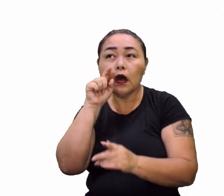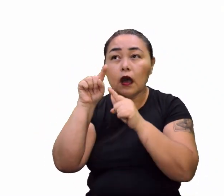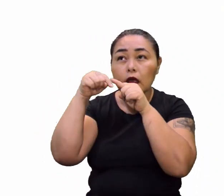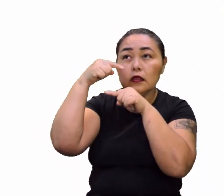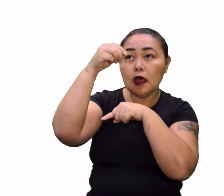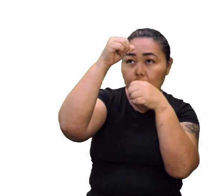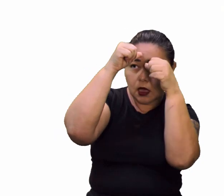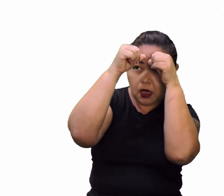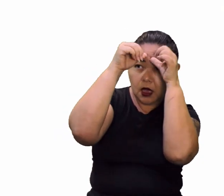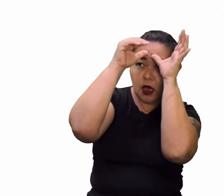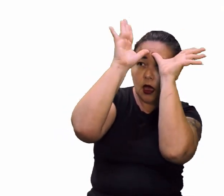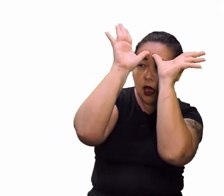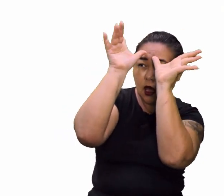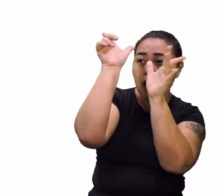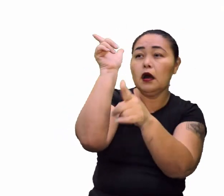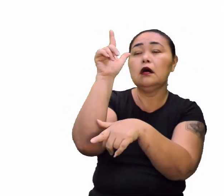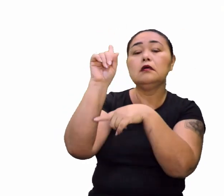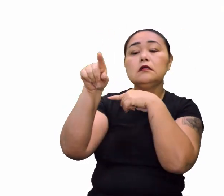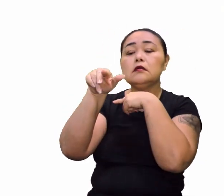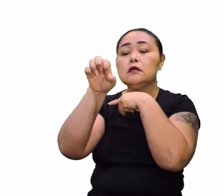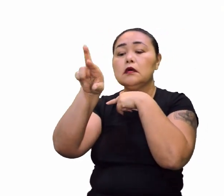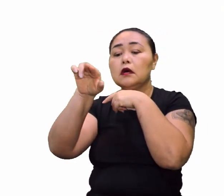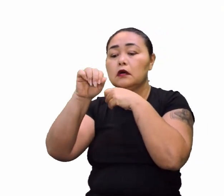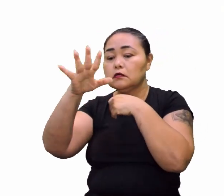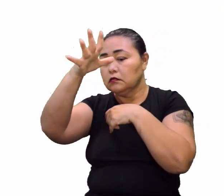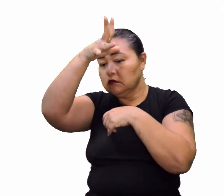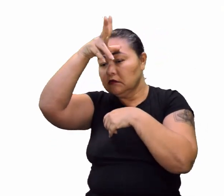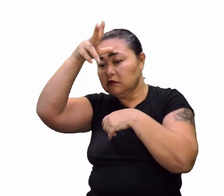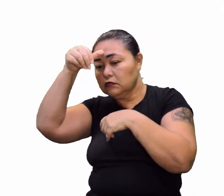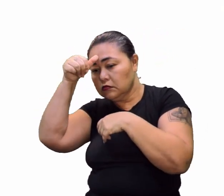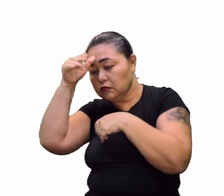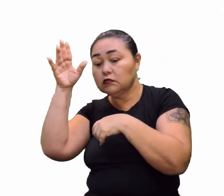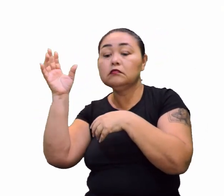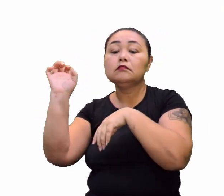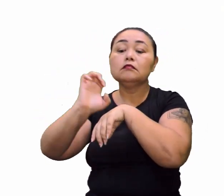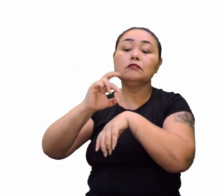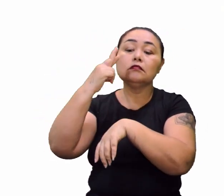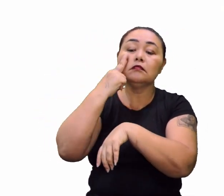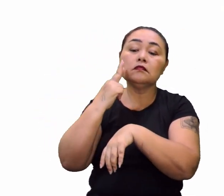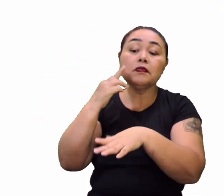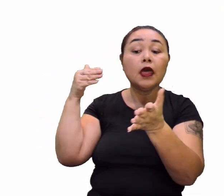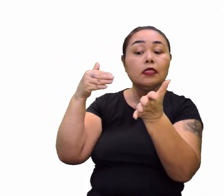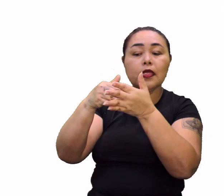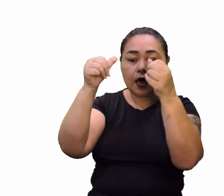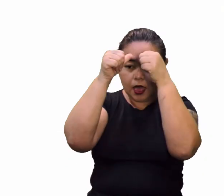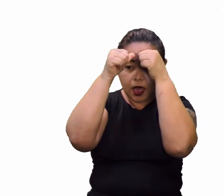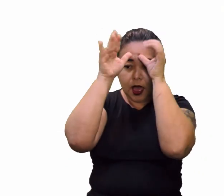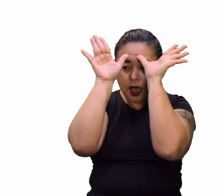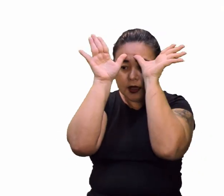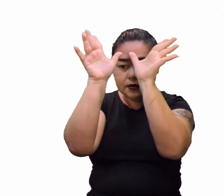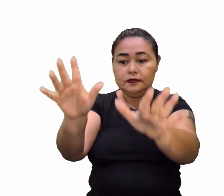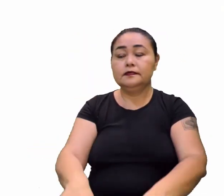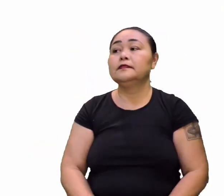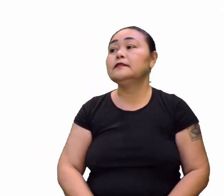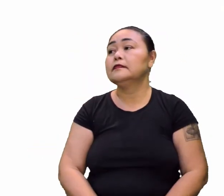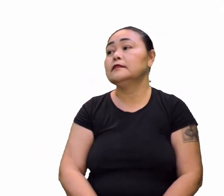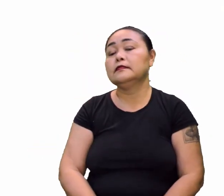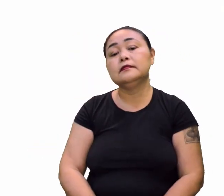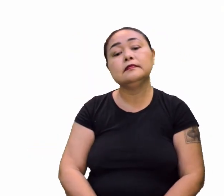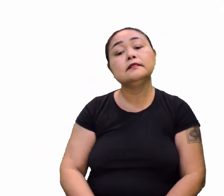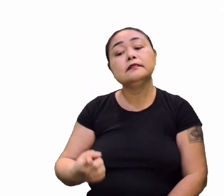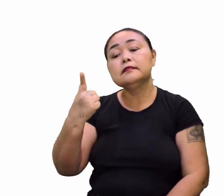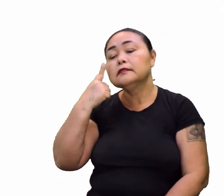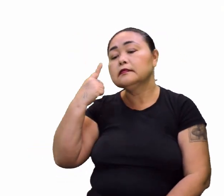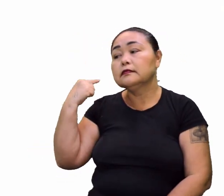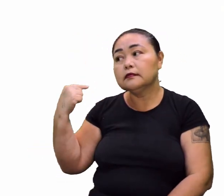Limeira, ó. Limeira até chegar no Mato Grosso, Mato Grosso, Rondônia, e até o Acre, né, professor Jorge? É, isso aí. A gente vê aí